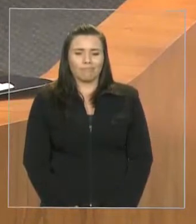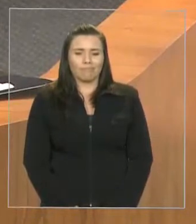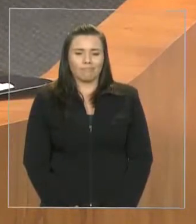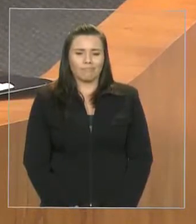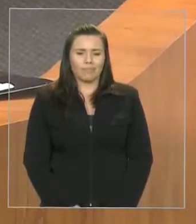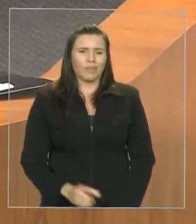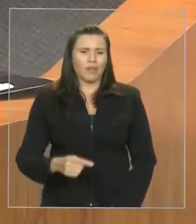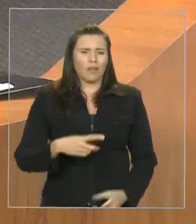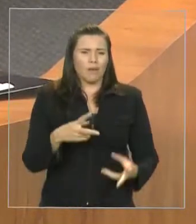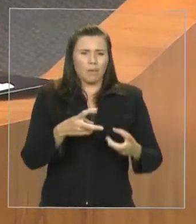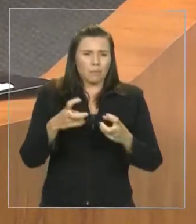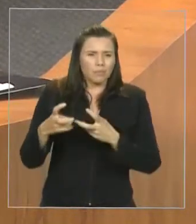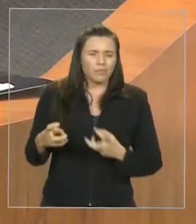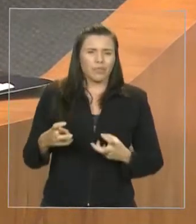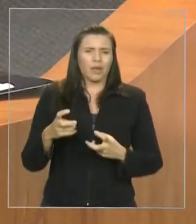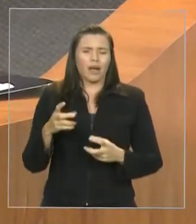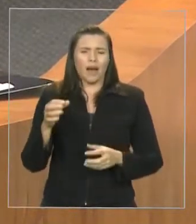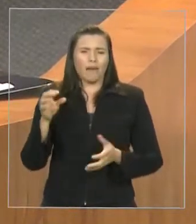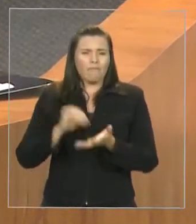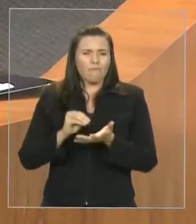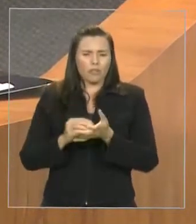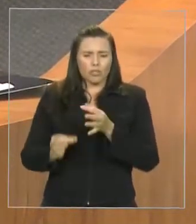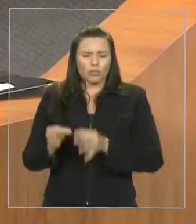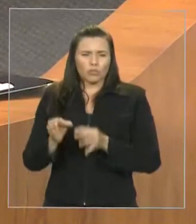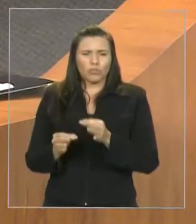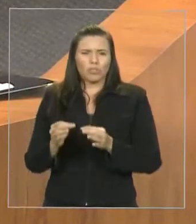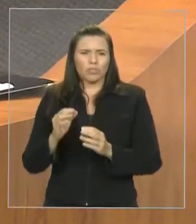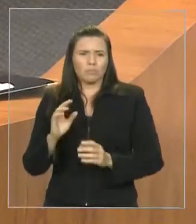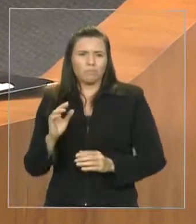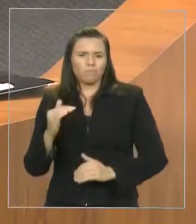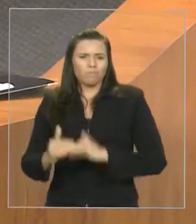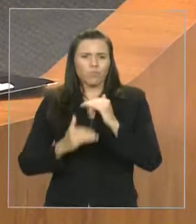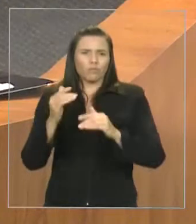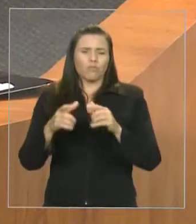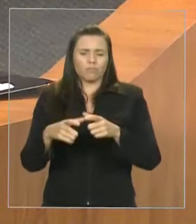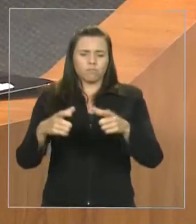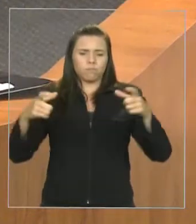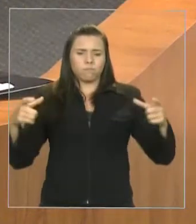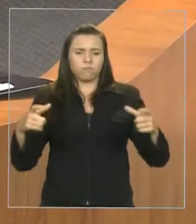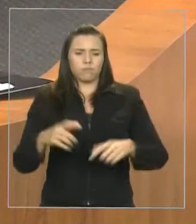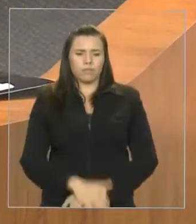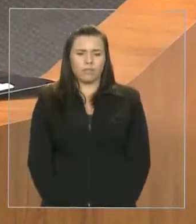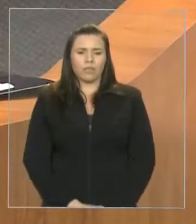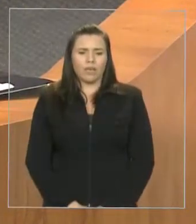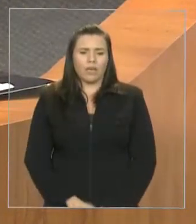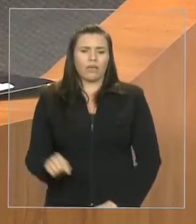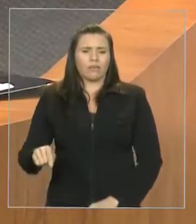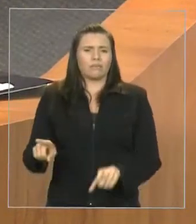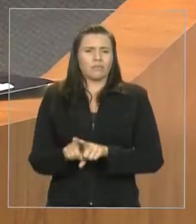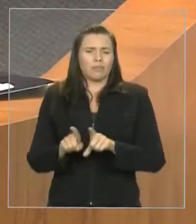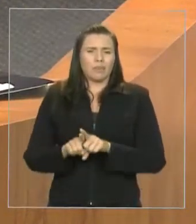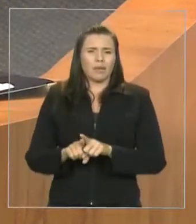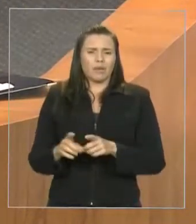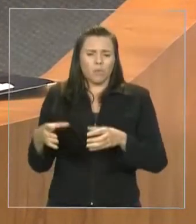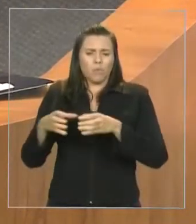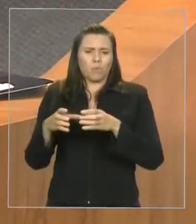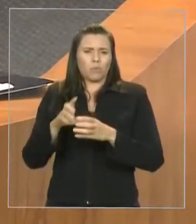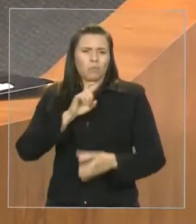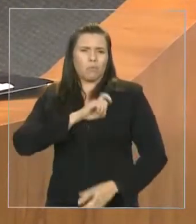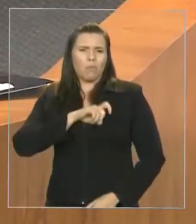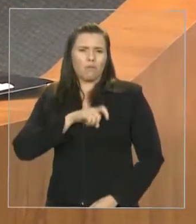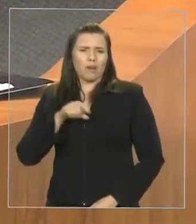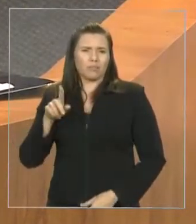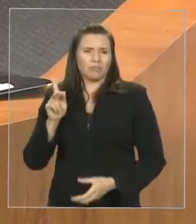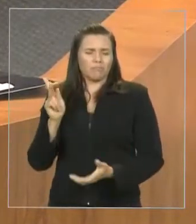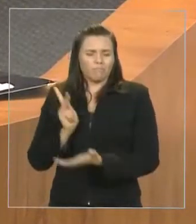prosperar a desonra, de tanto ver crescer a injustiça, de tanto ver agigantarem-se os poderes das mãos dos maus, o homem chega a desanimar da virtude e a